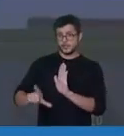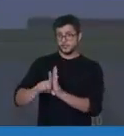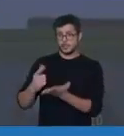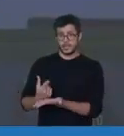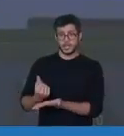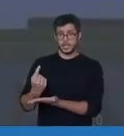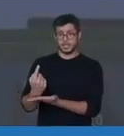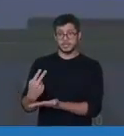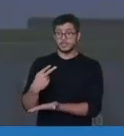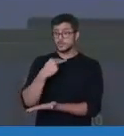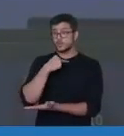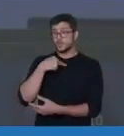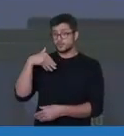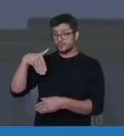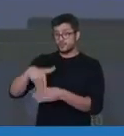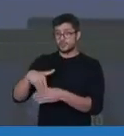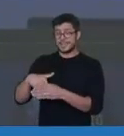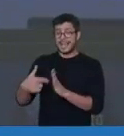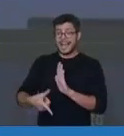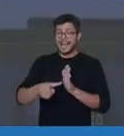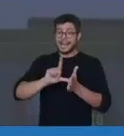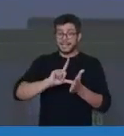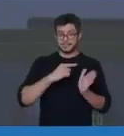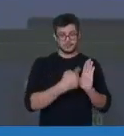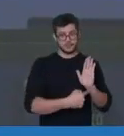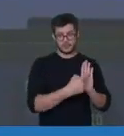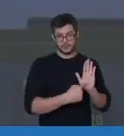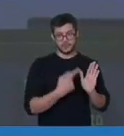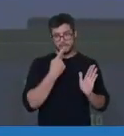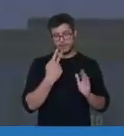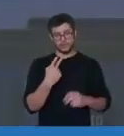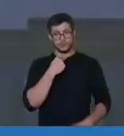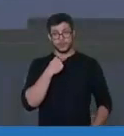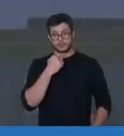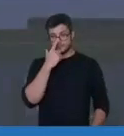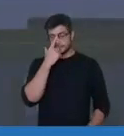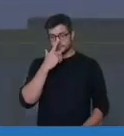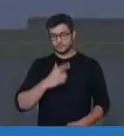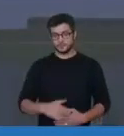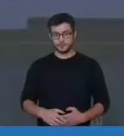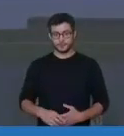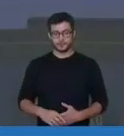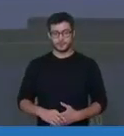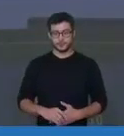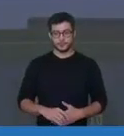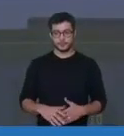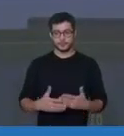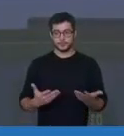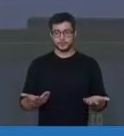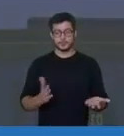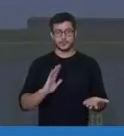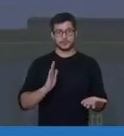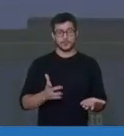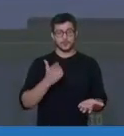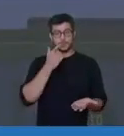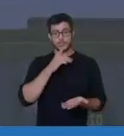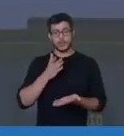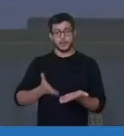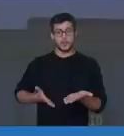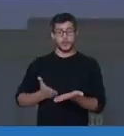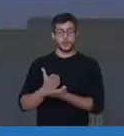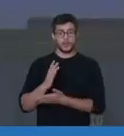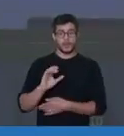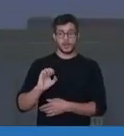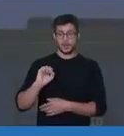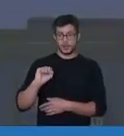votados. Foram aprovados 8 projetos de lei que tratam de questões orçamentárias, remanejando recursos entre ministérios e órgãos